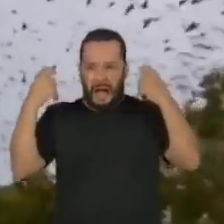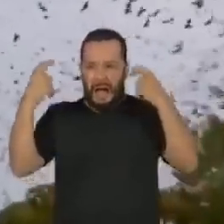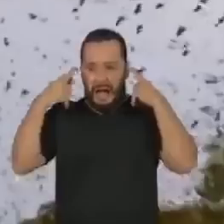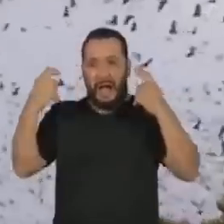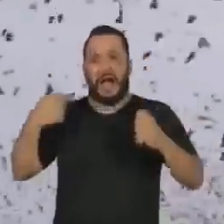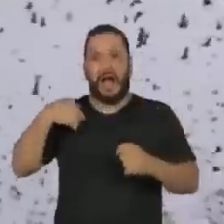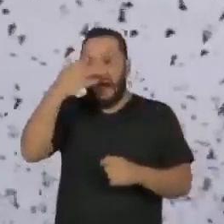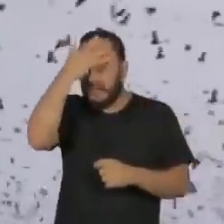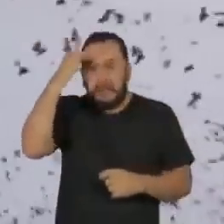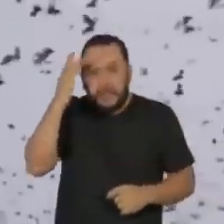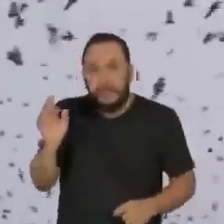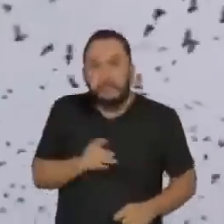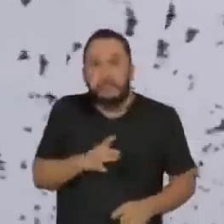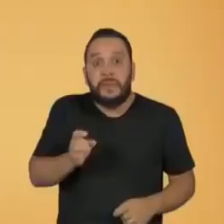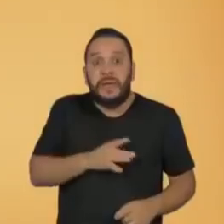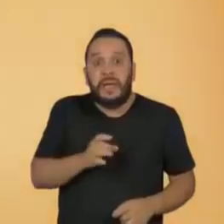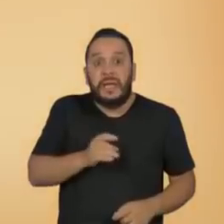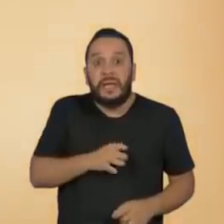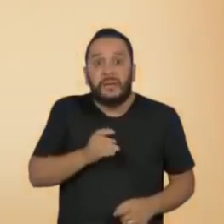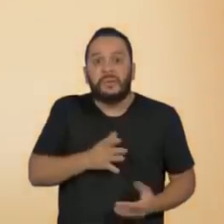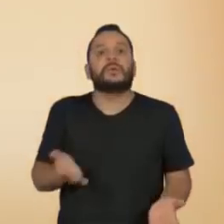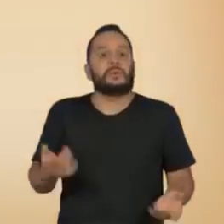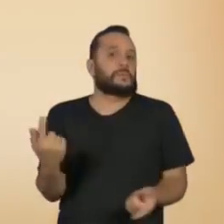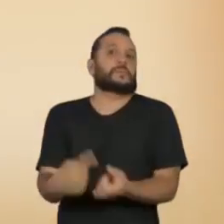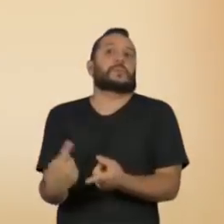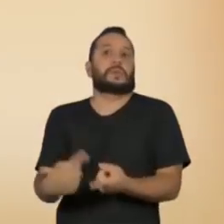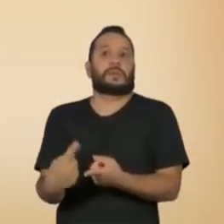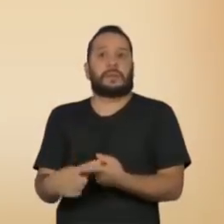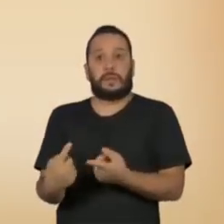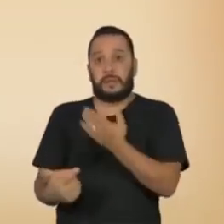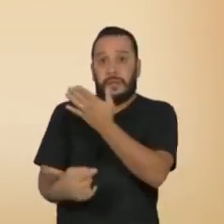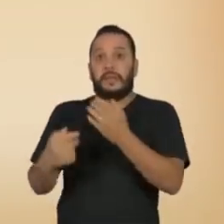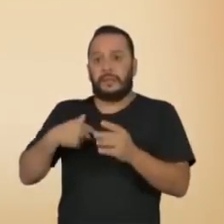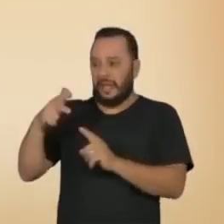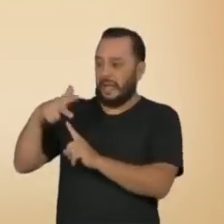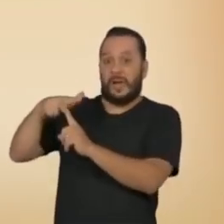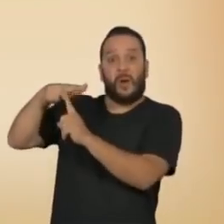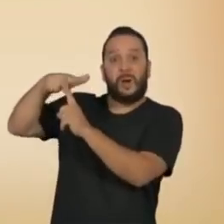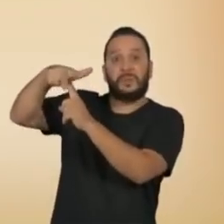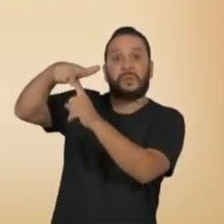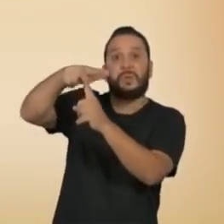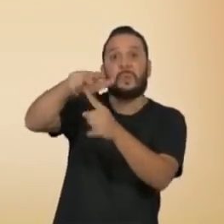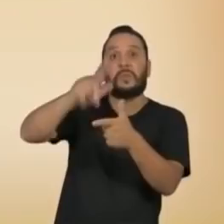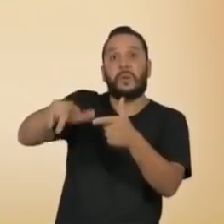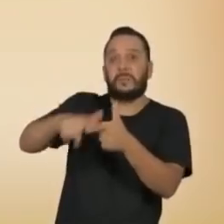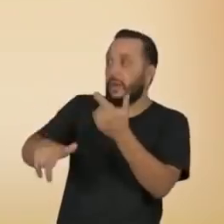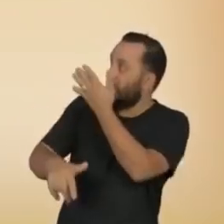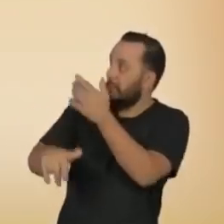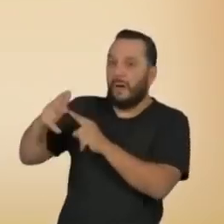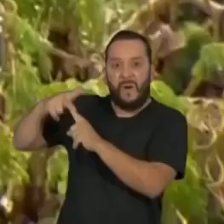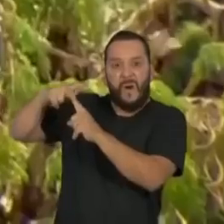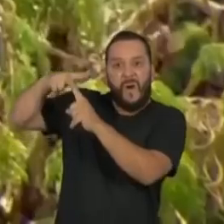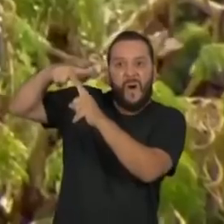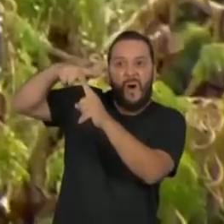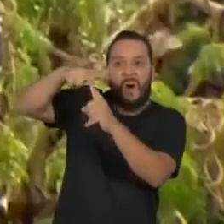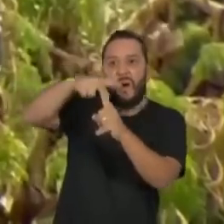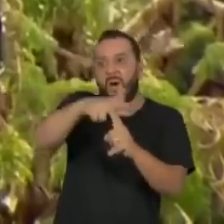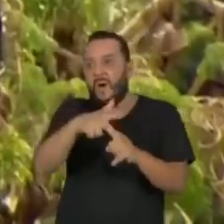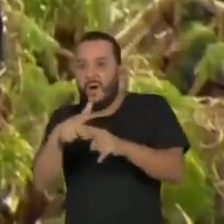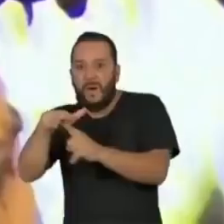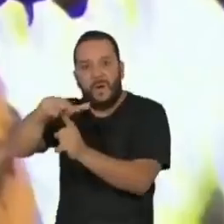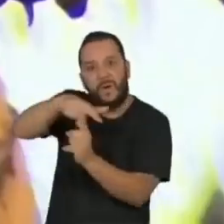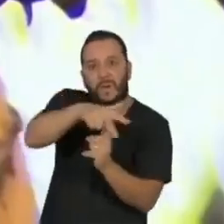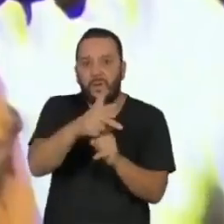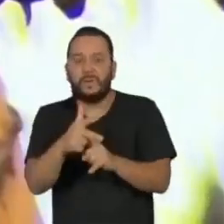Ingham estão com medo de sair de casa. E esse helicóptero de um hospital enfrentou problemas para pousar em meio à revoada. A espécie